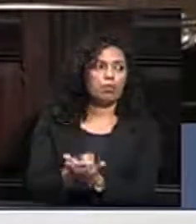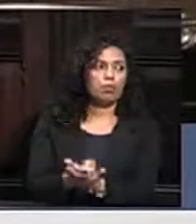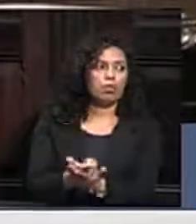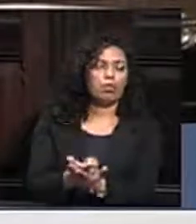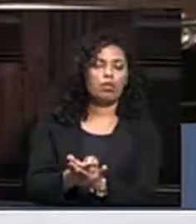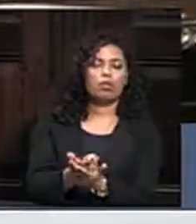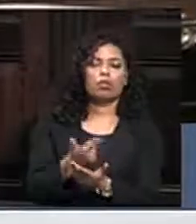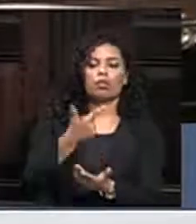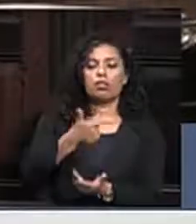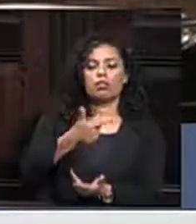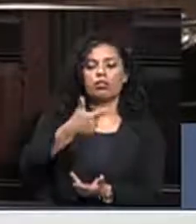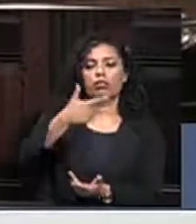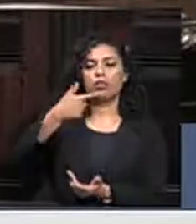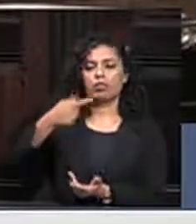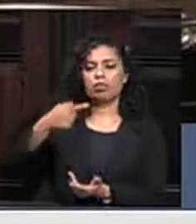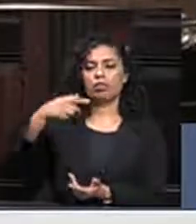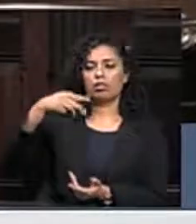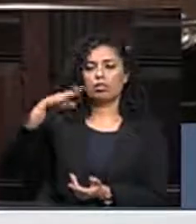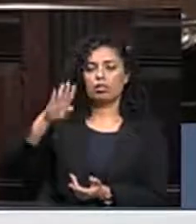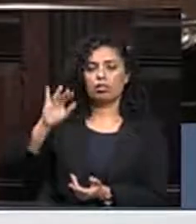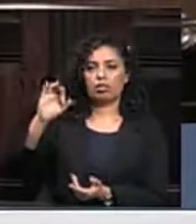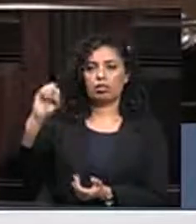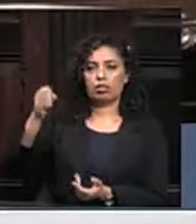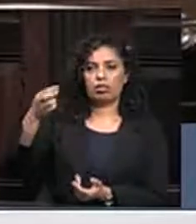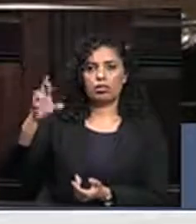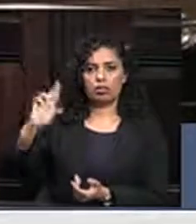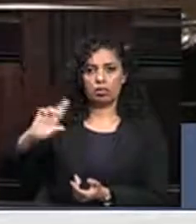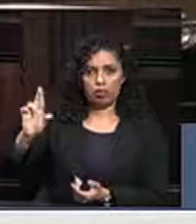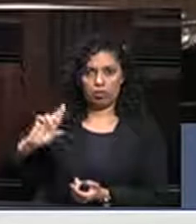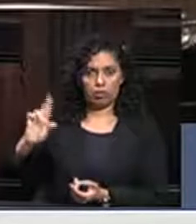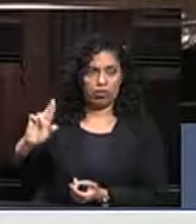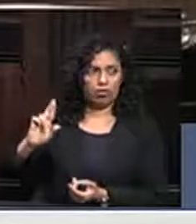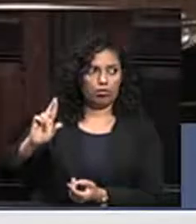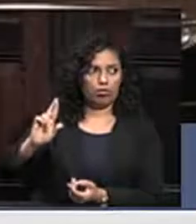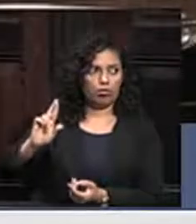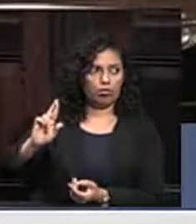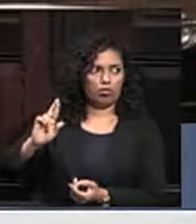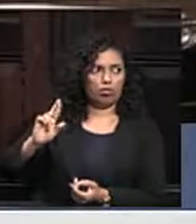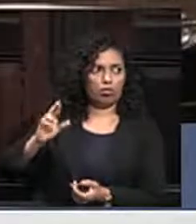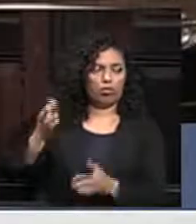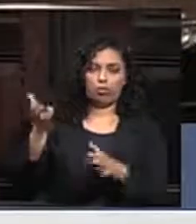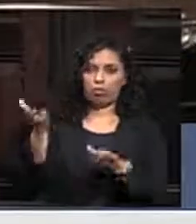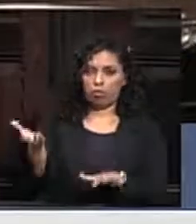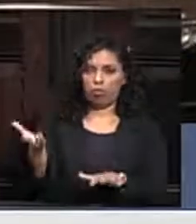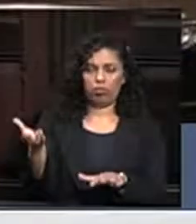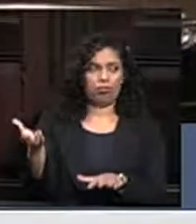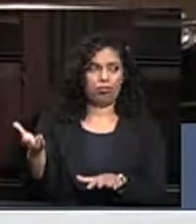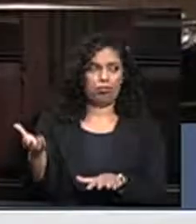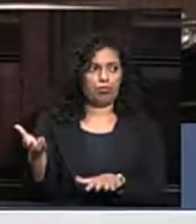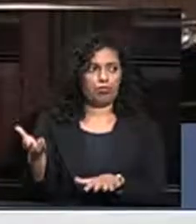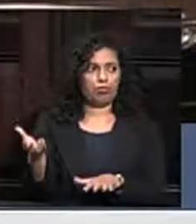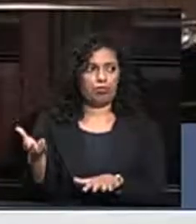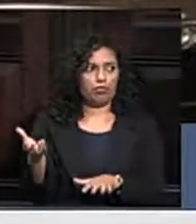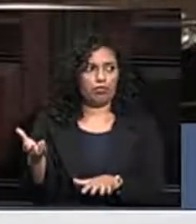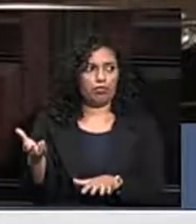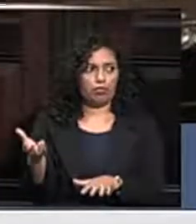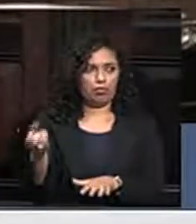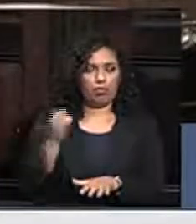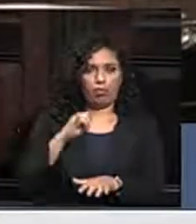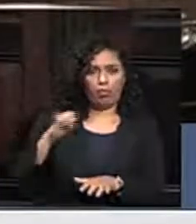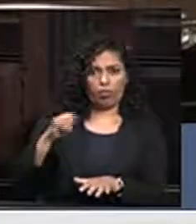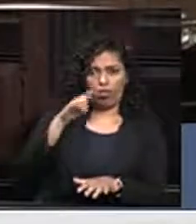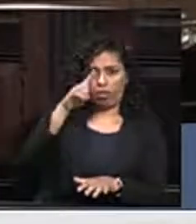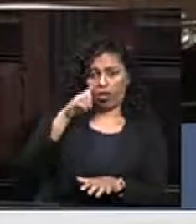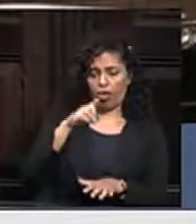27 bilhões e 500 milhões de reais à União. Isso importa se houver a cobrança